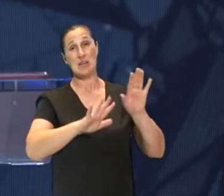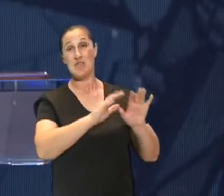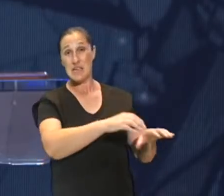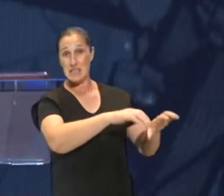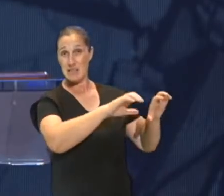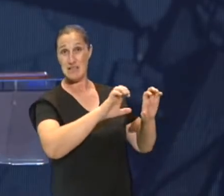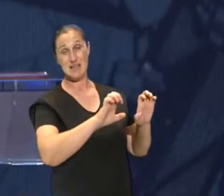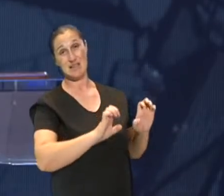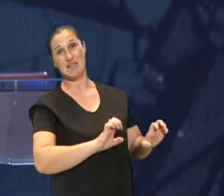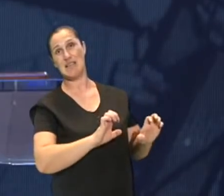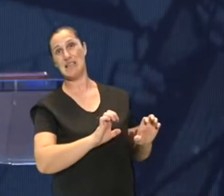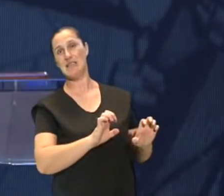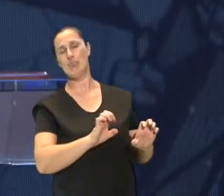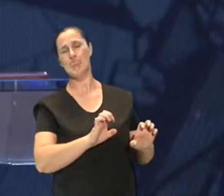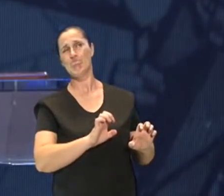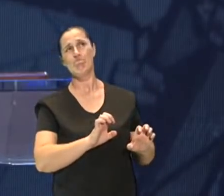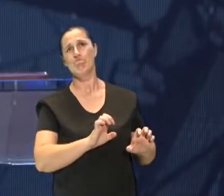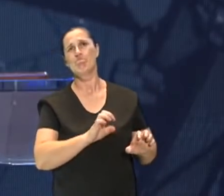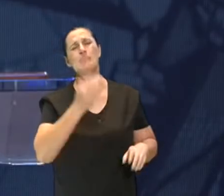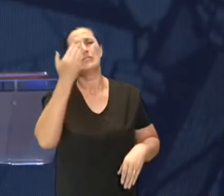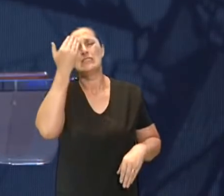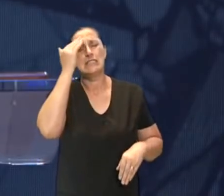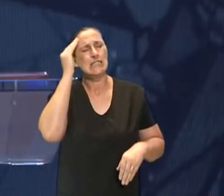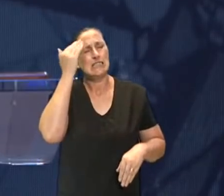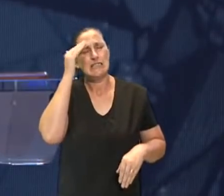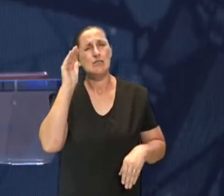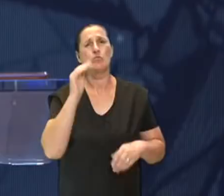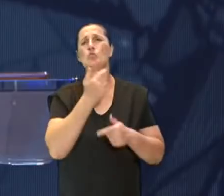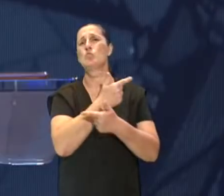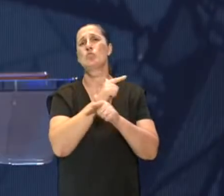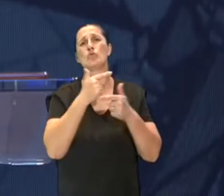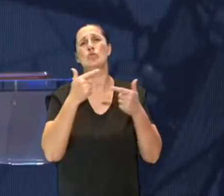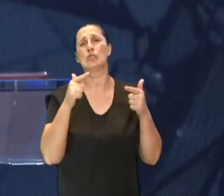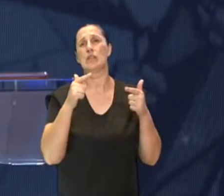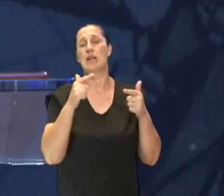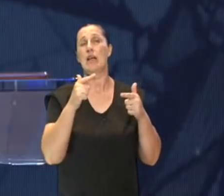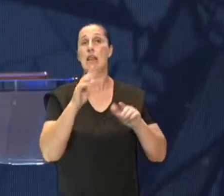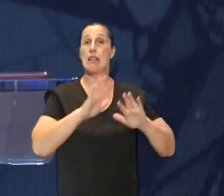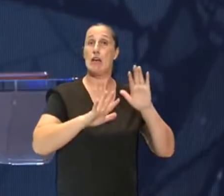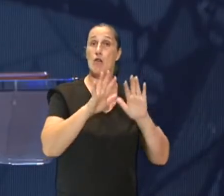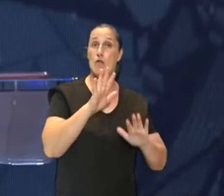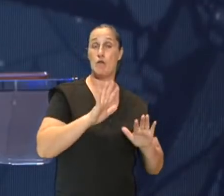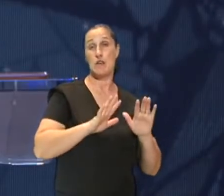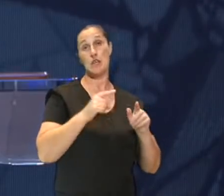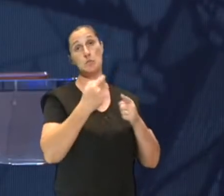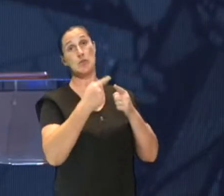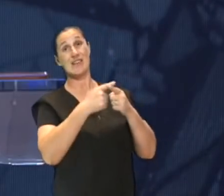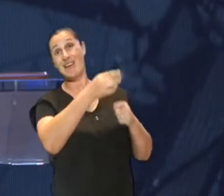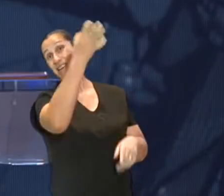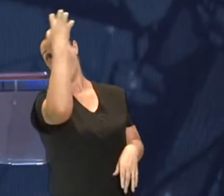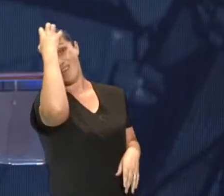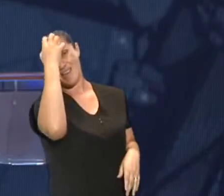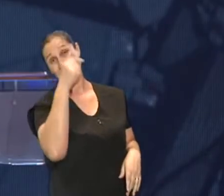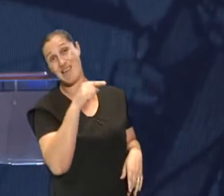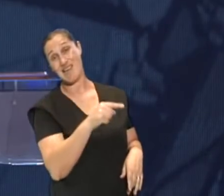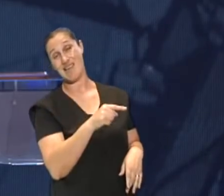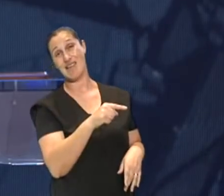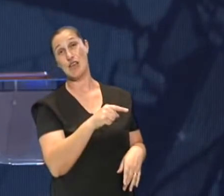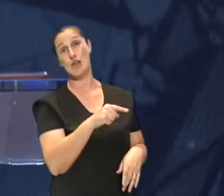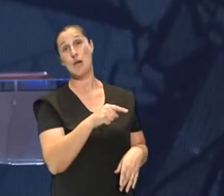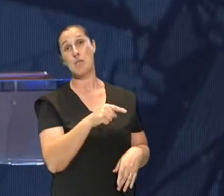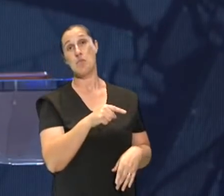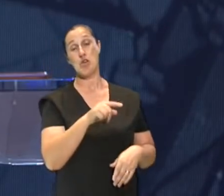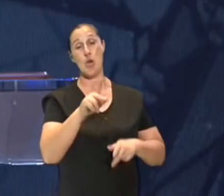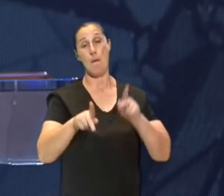essa dimensão, talvez, quem sabe, pela sua posição, pela sua grandeza, por ser